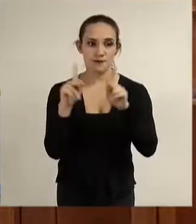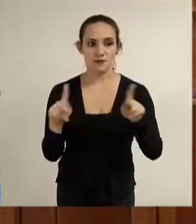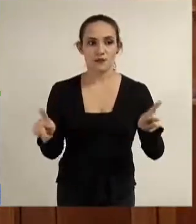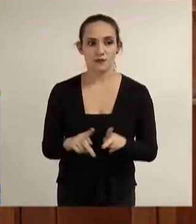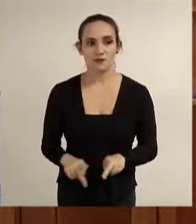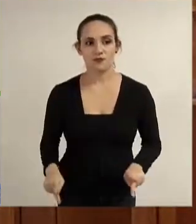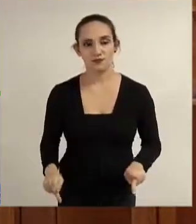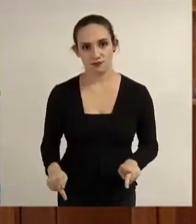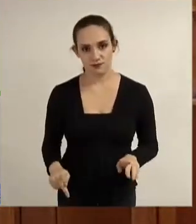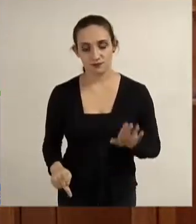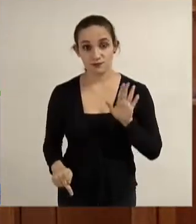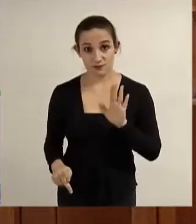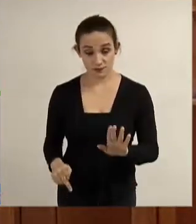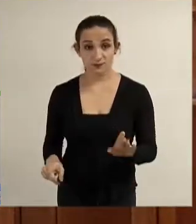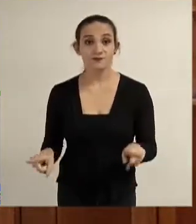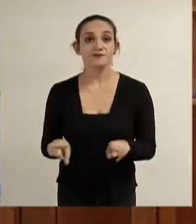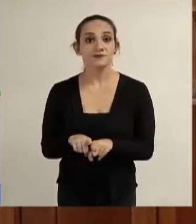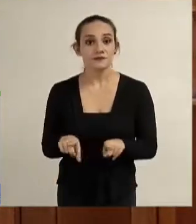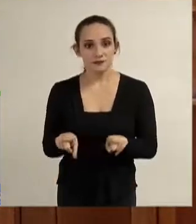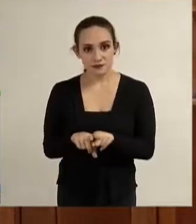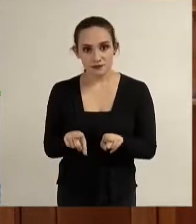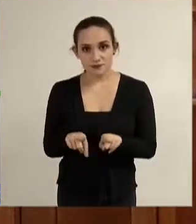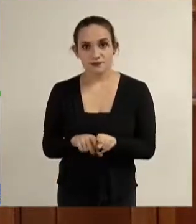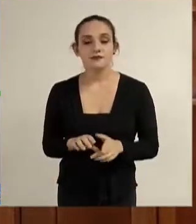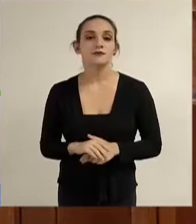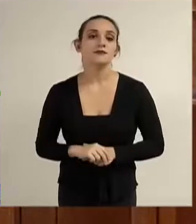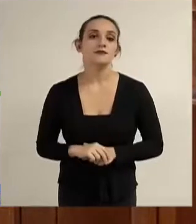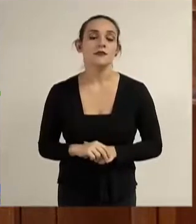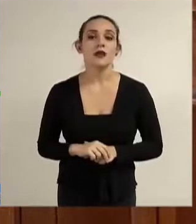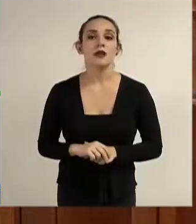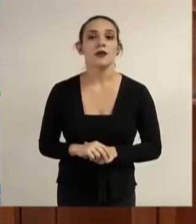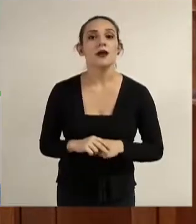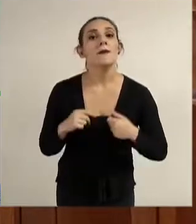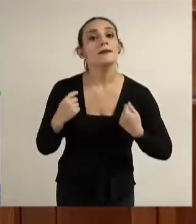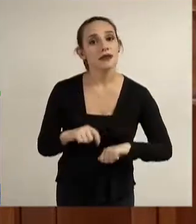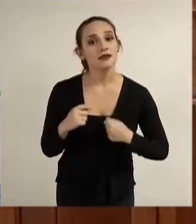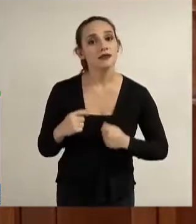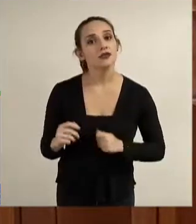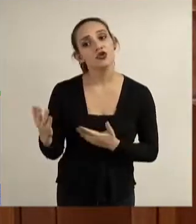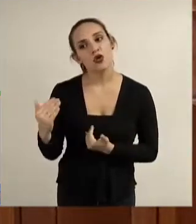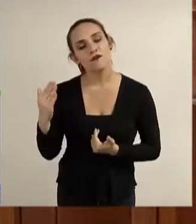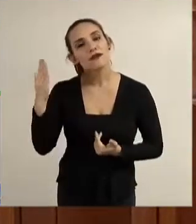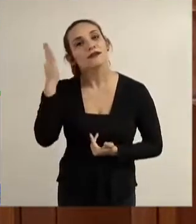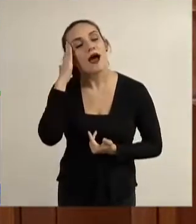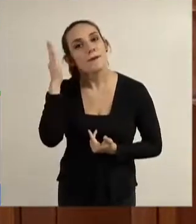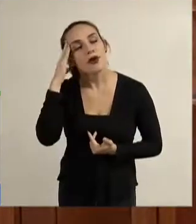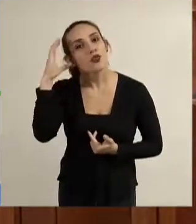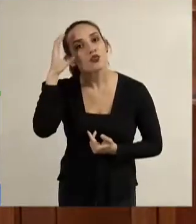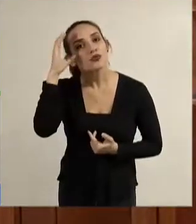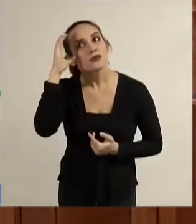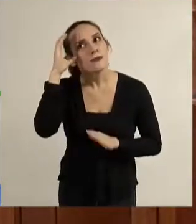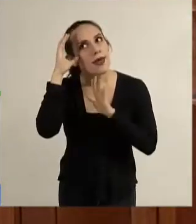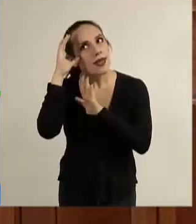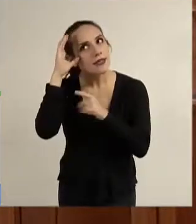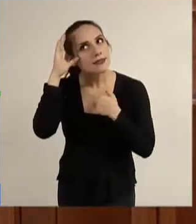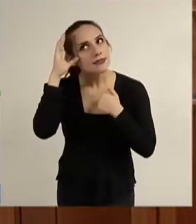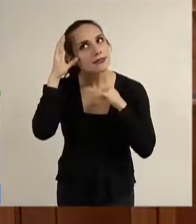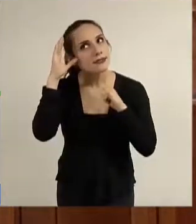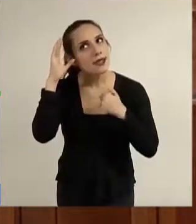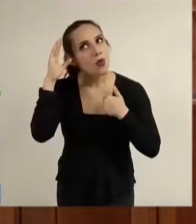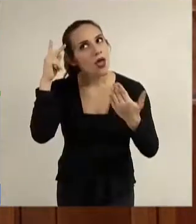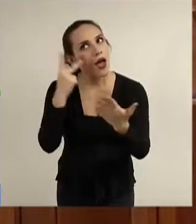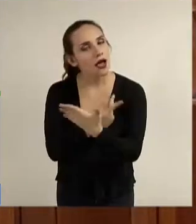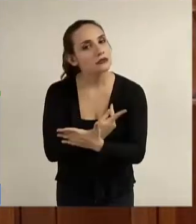pacificadora e sabendo que, se cometer a agressão, existe uma